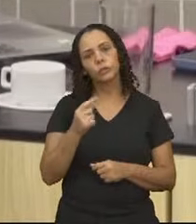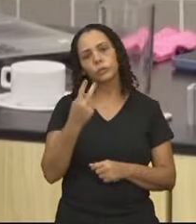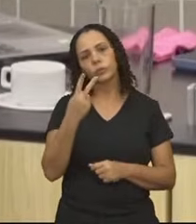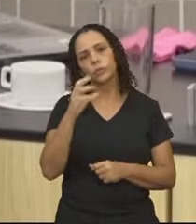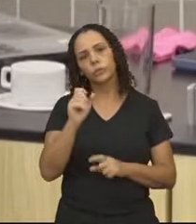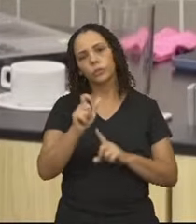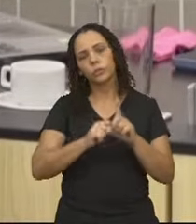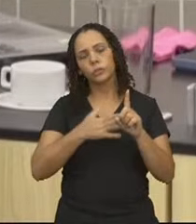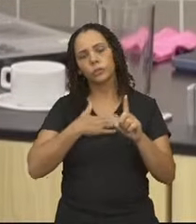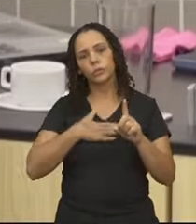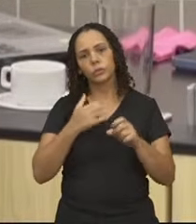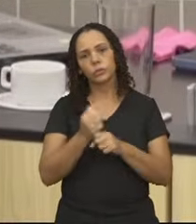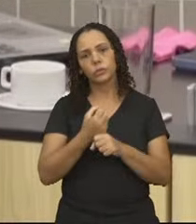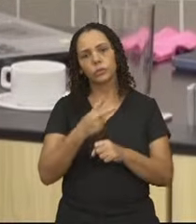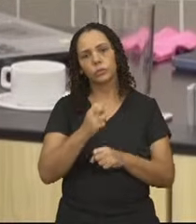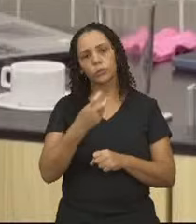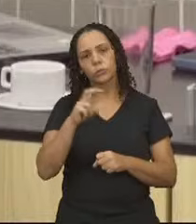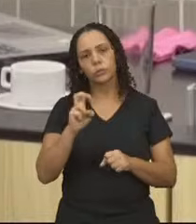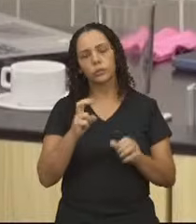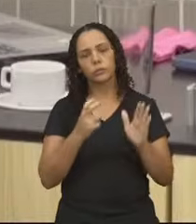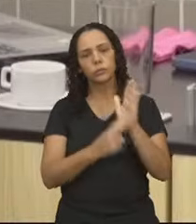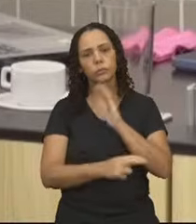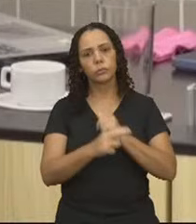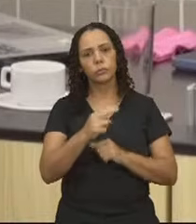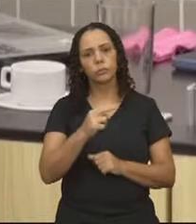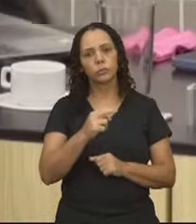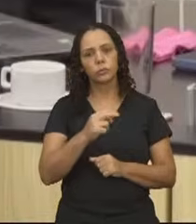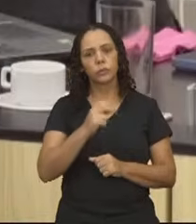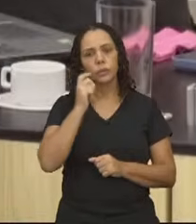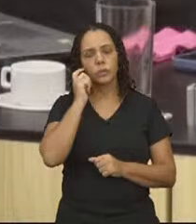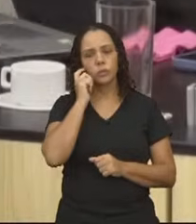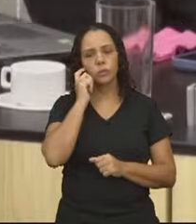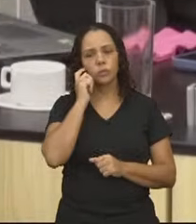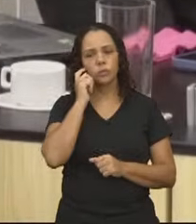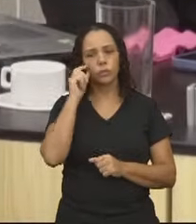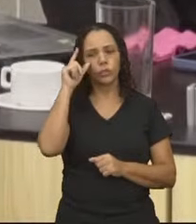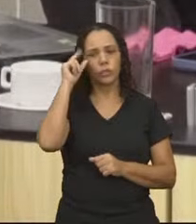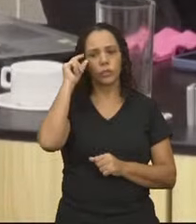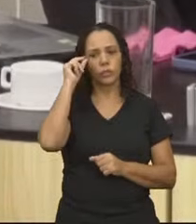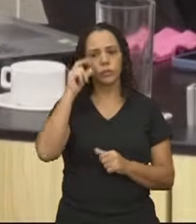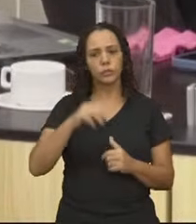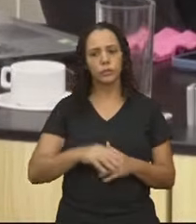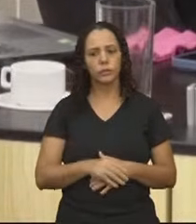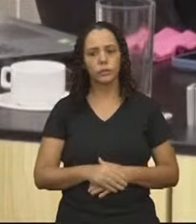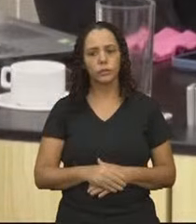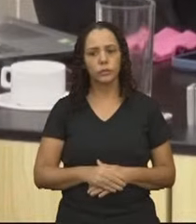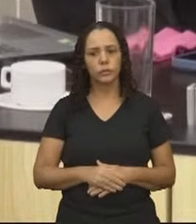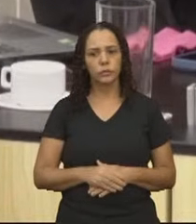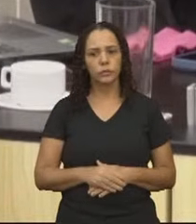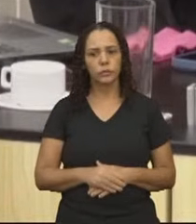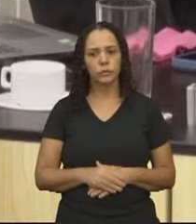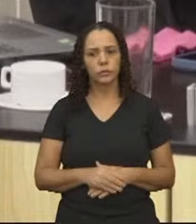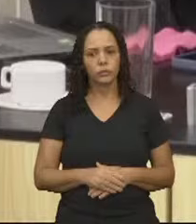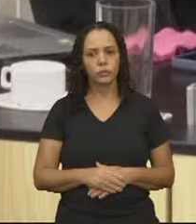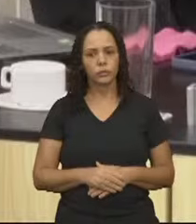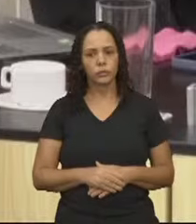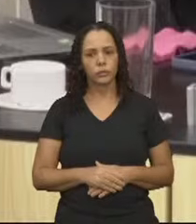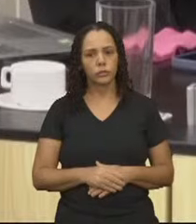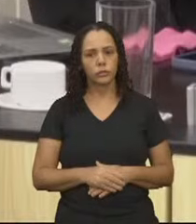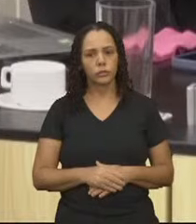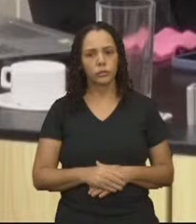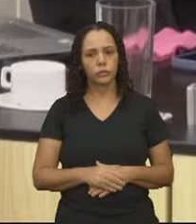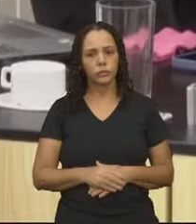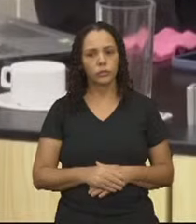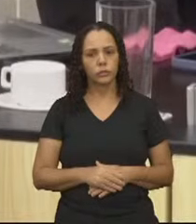2025. Autoria, vereador Jean Araújo. Eu vou abrir para você em segunda tela qualquer